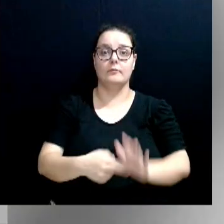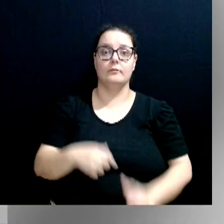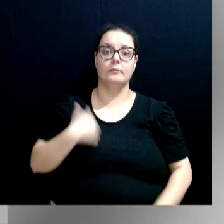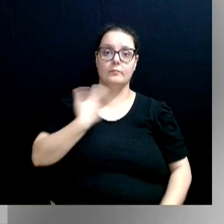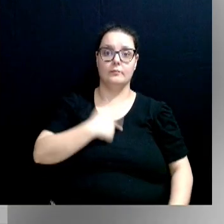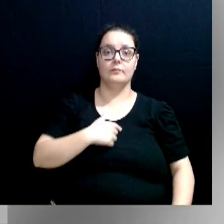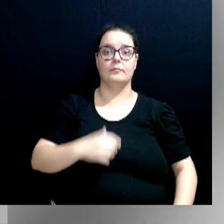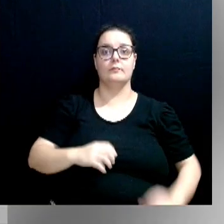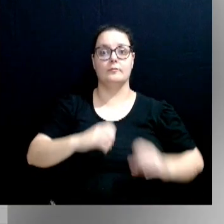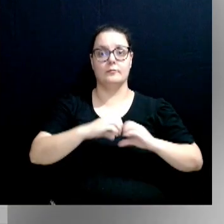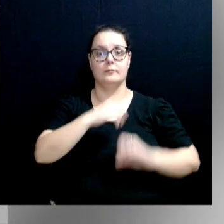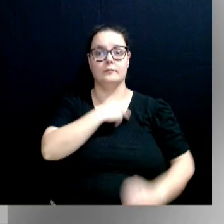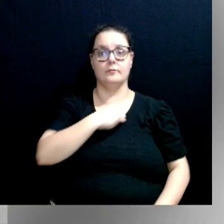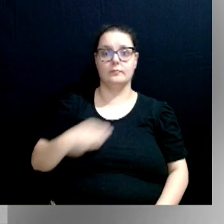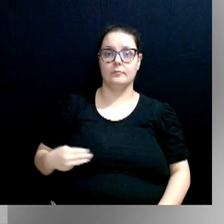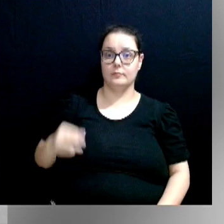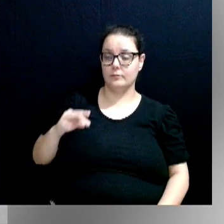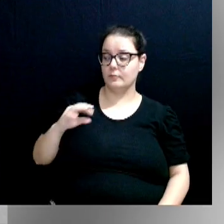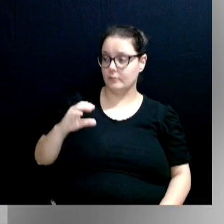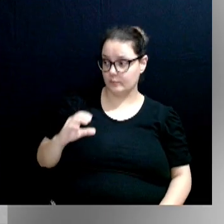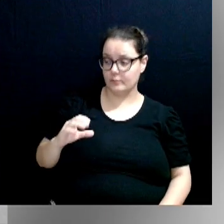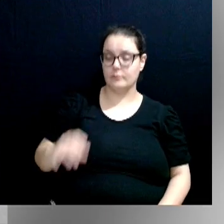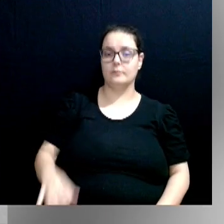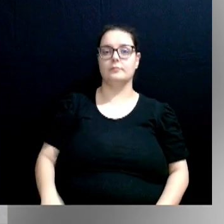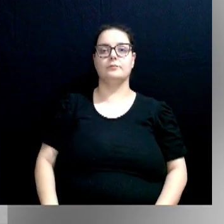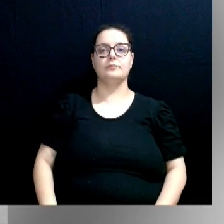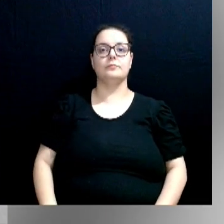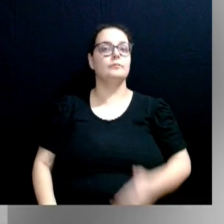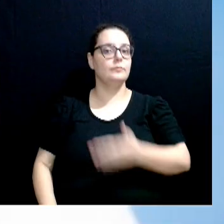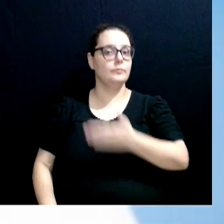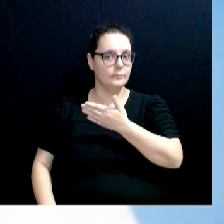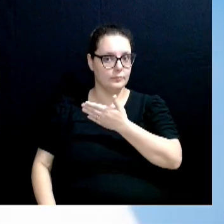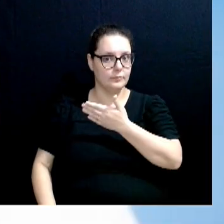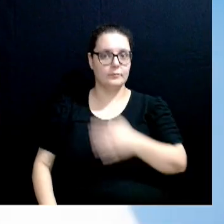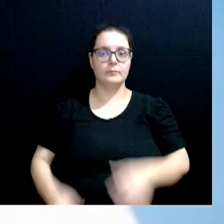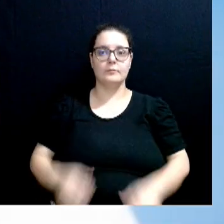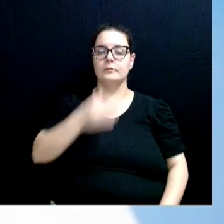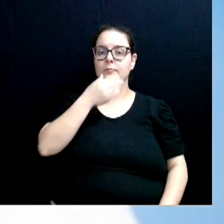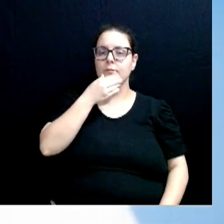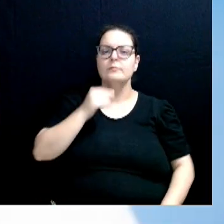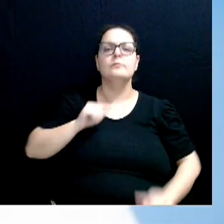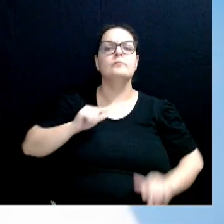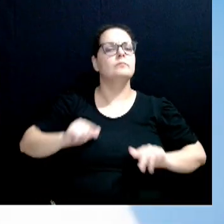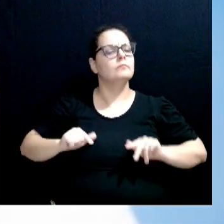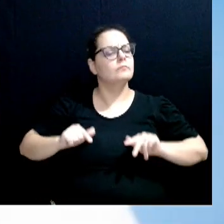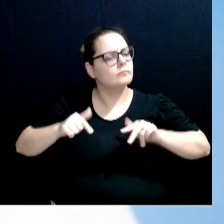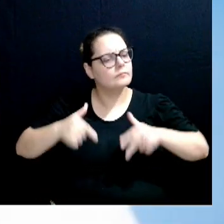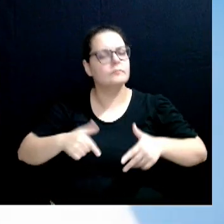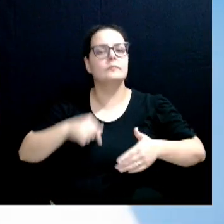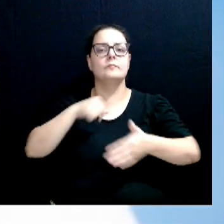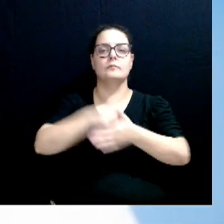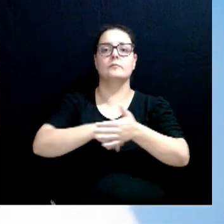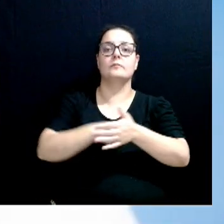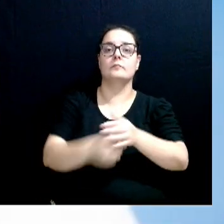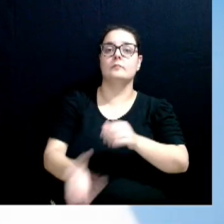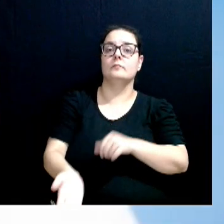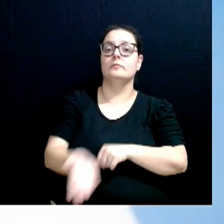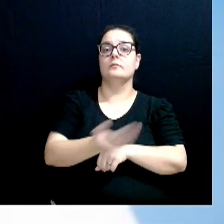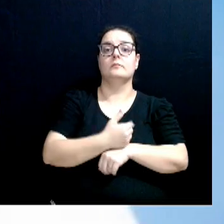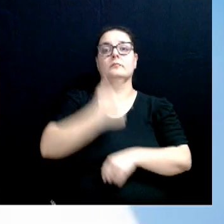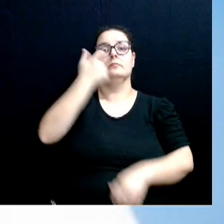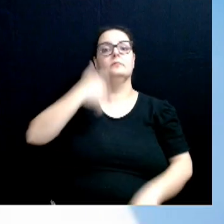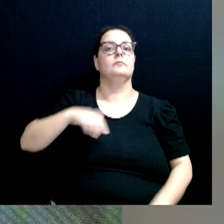TC. Ele, um homem muito combativo, que muito antes que Edna, já estava